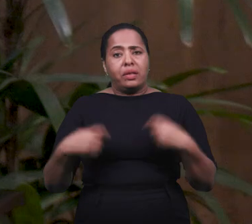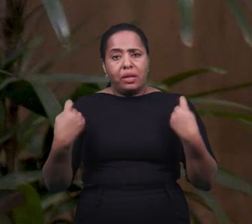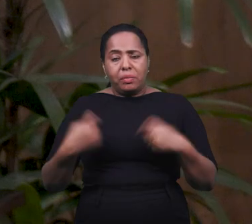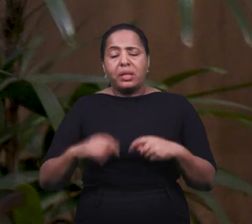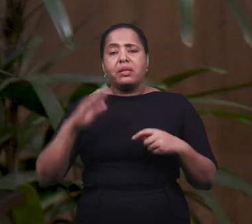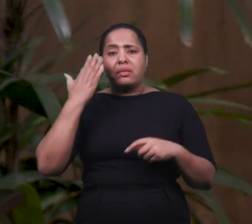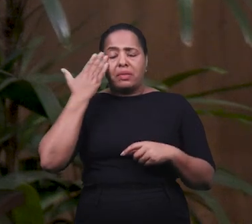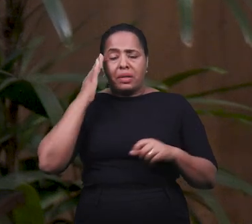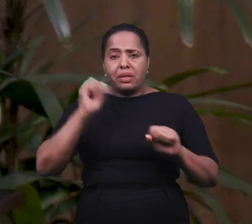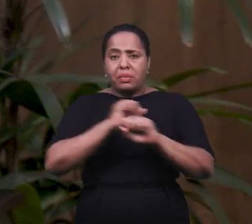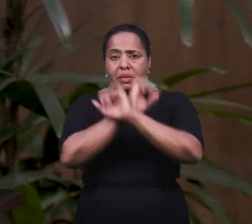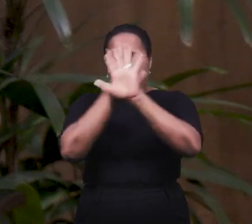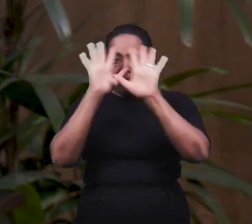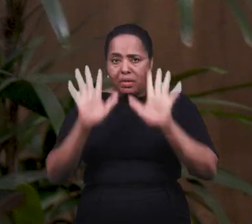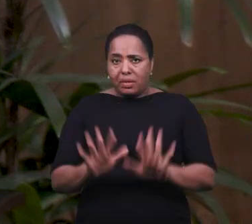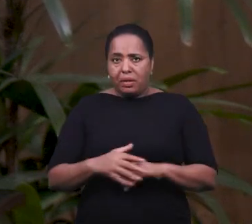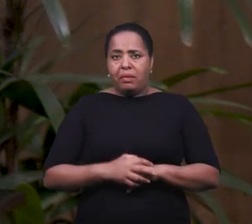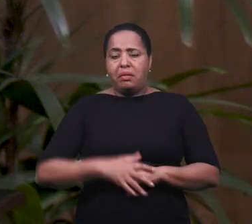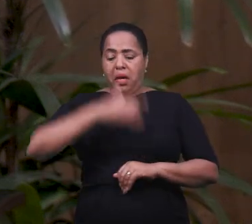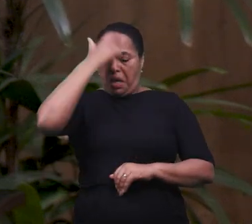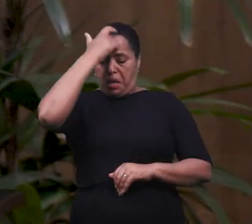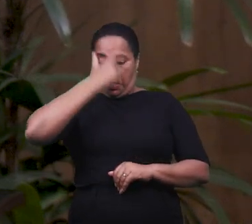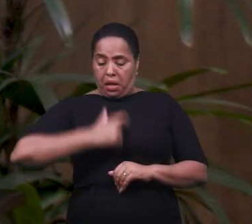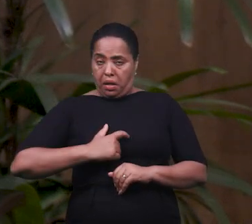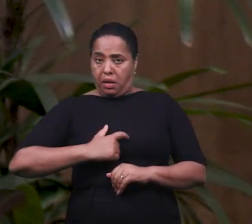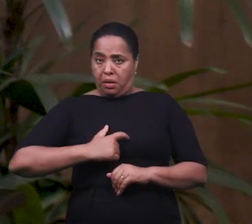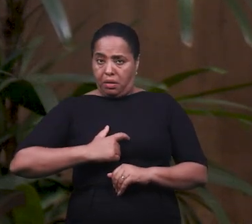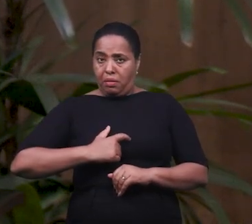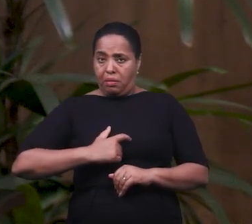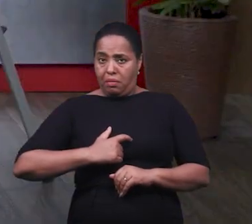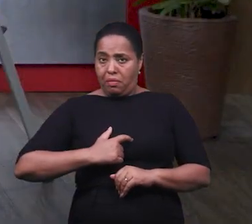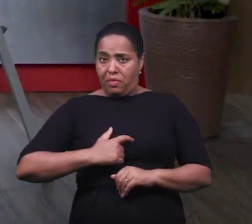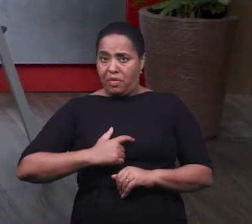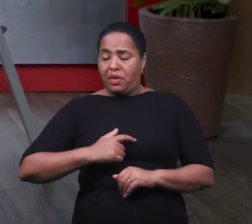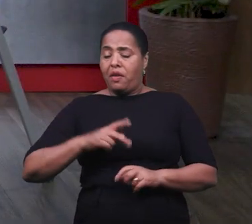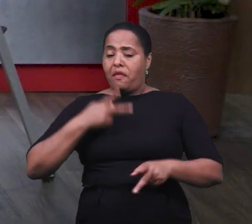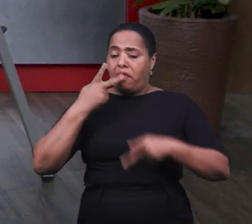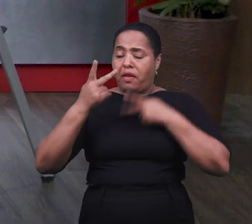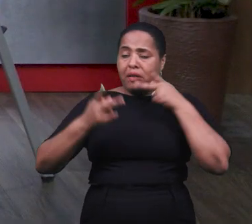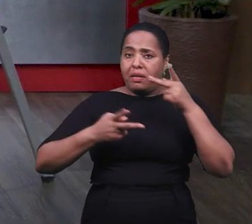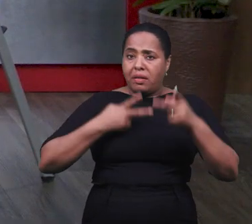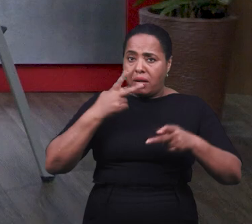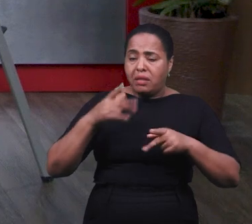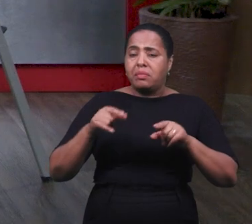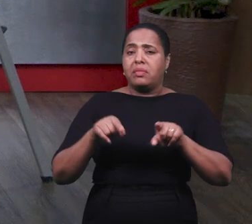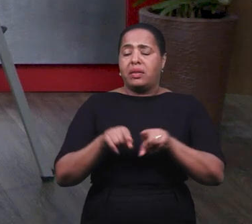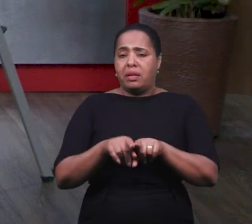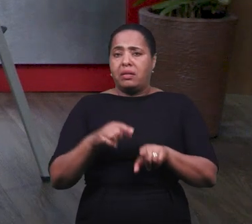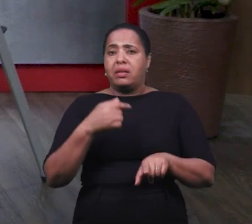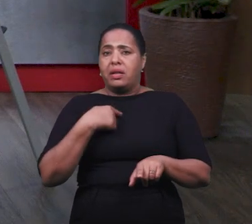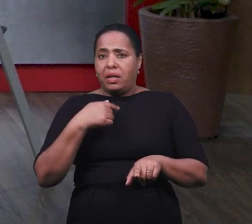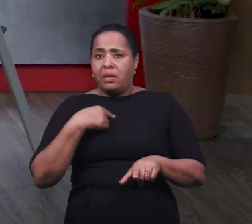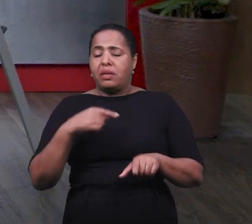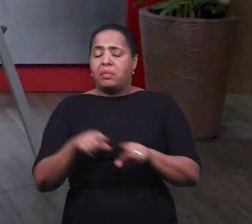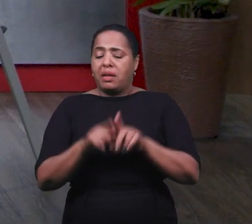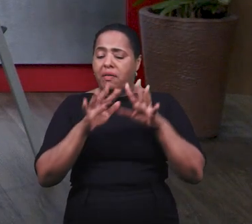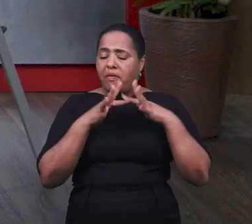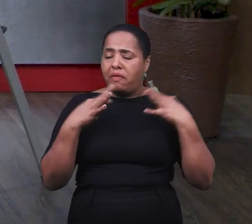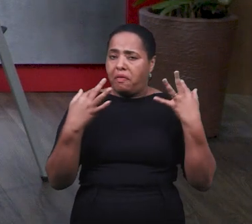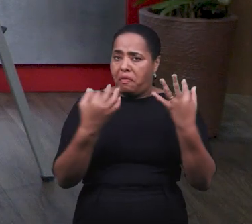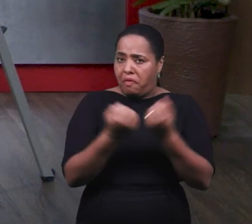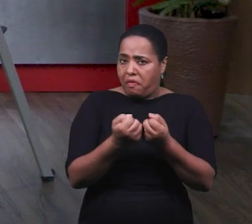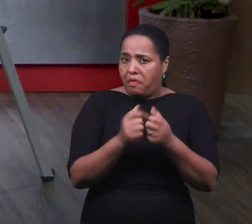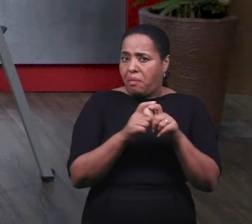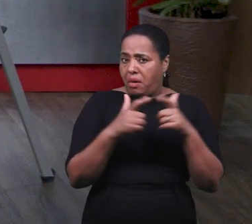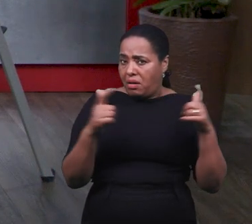uma compreensão. Da minha parte, sim, eu estava falando, mas eu também tenho, né, os meus familiares,